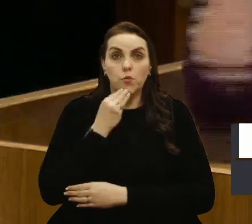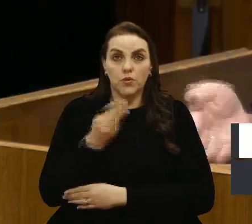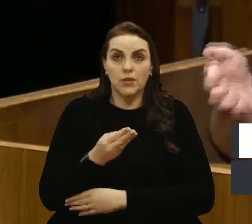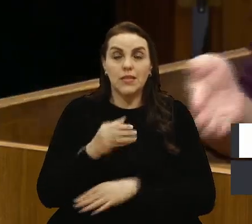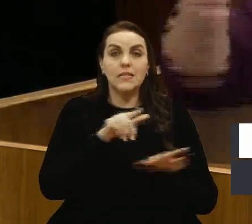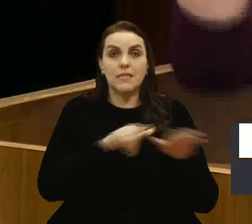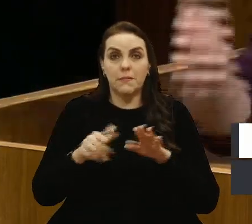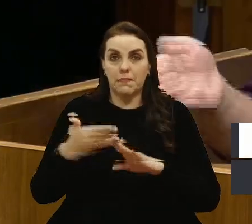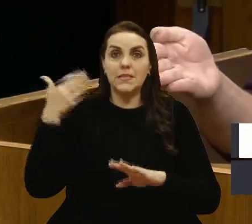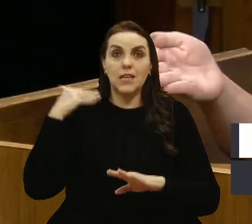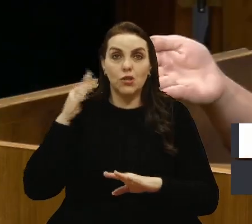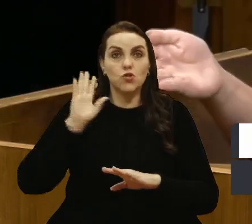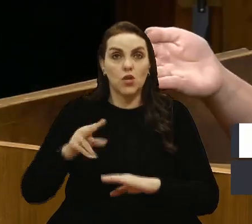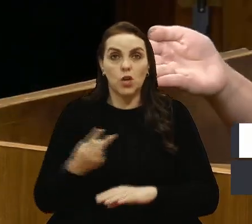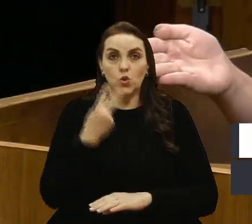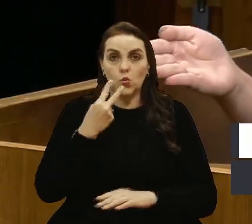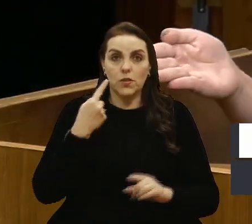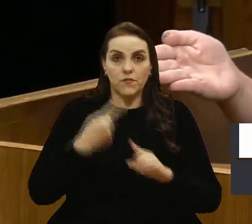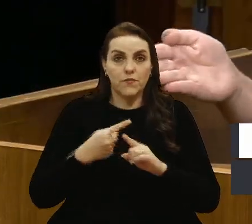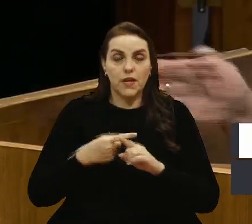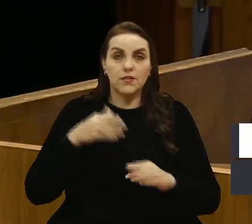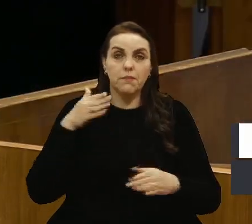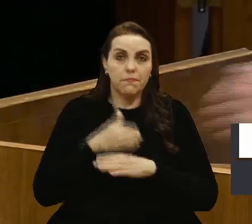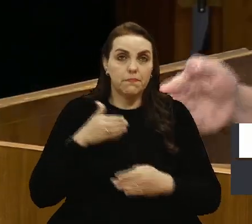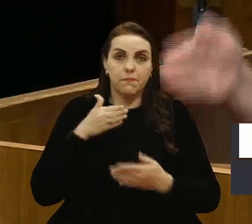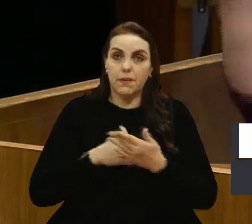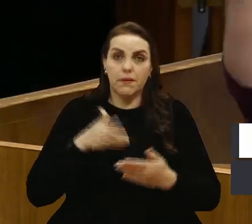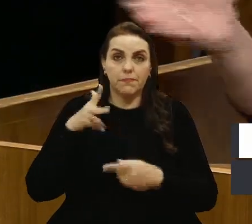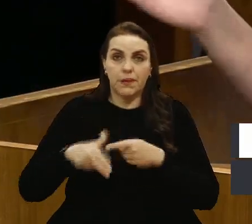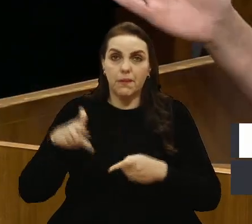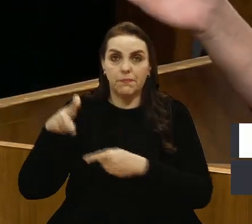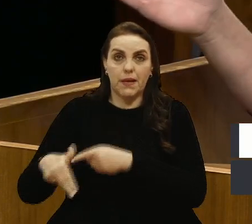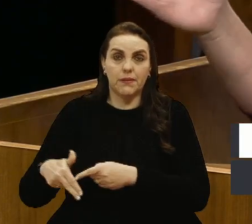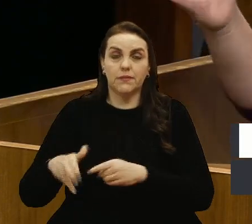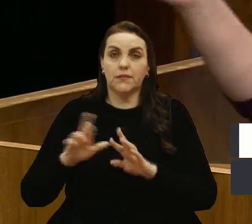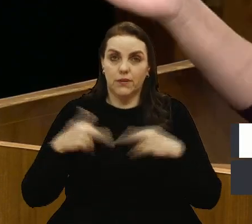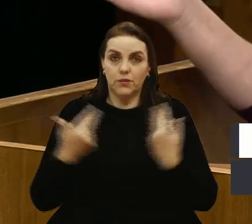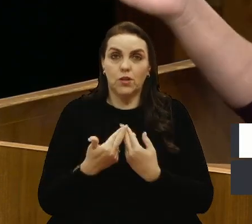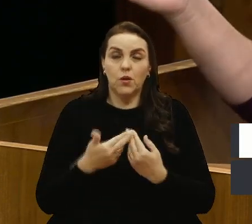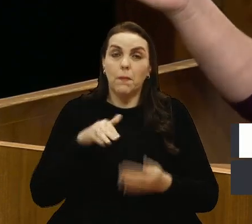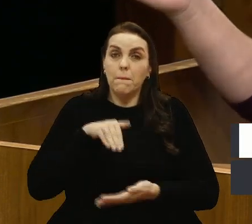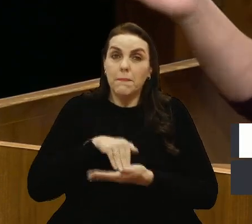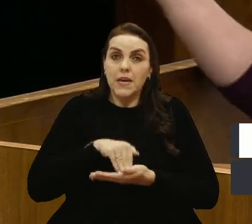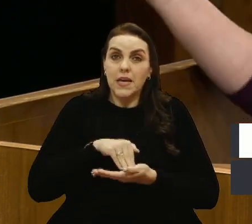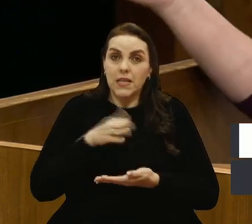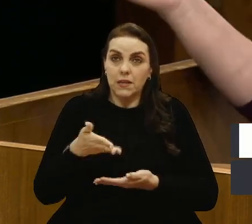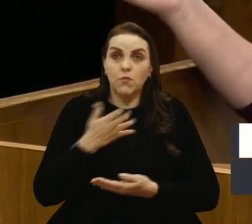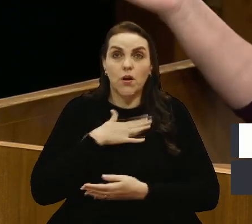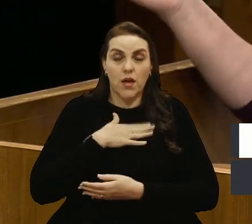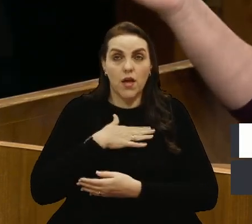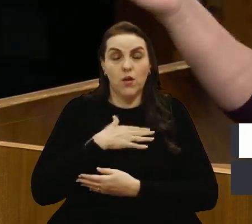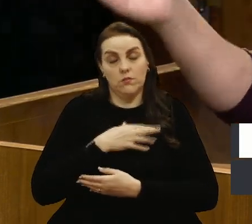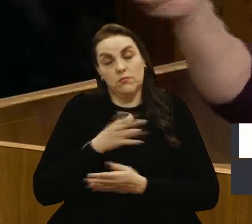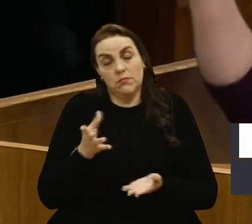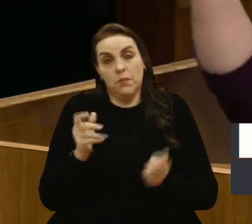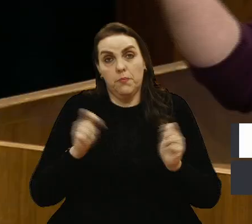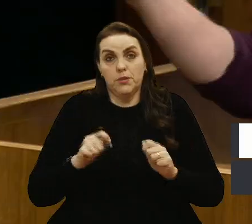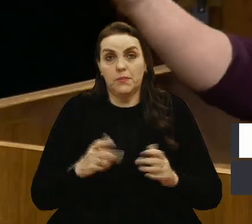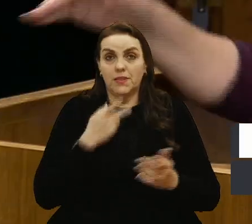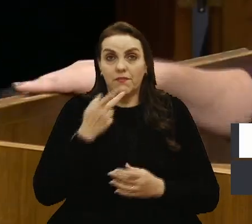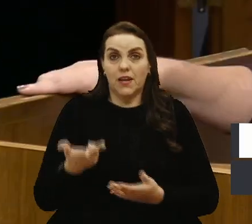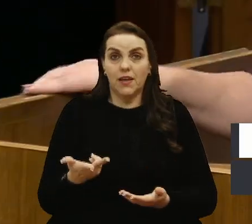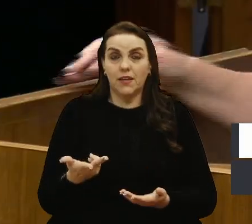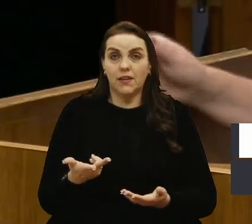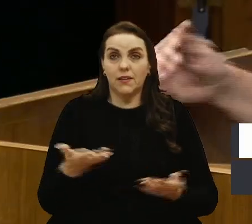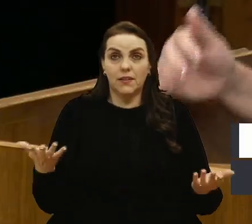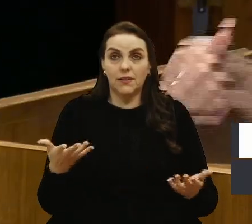Semana passada, 2 sessões foram interrompidas. Então, né, no mínimo, é o que a gente pode fazer, né? Se a gente não